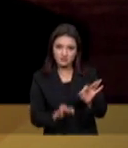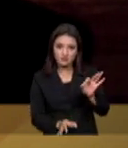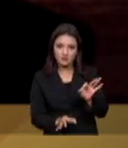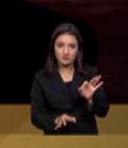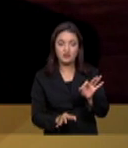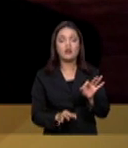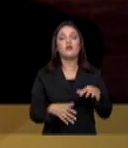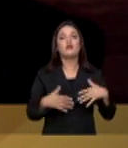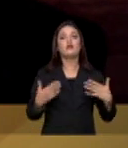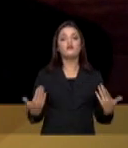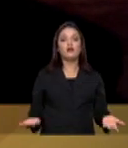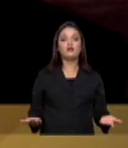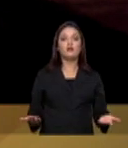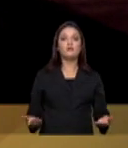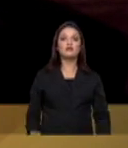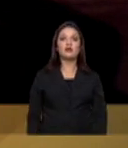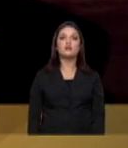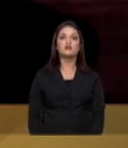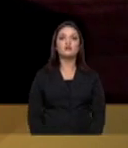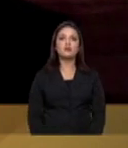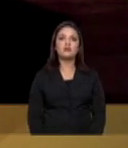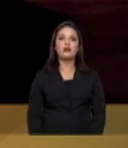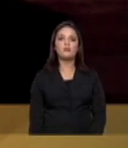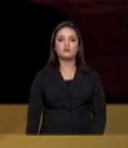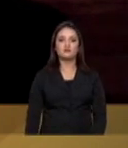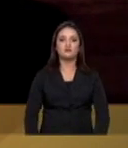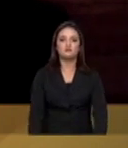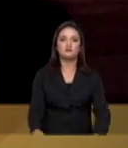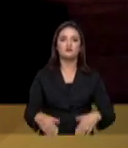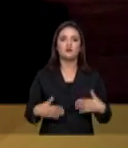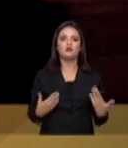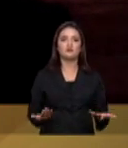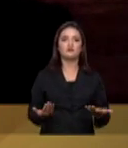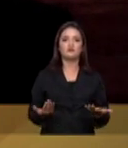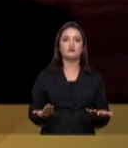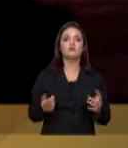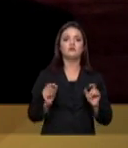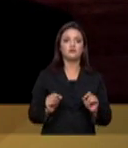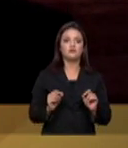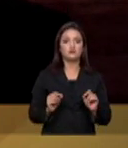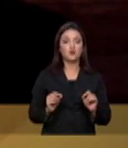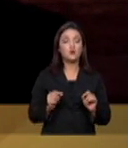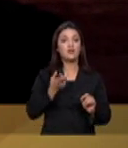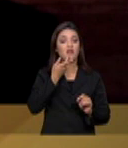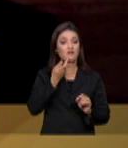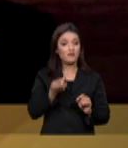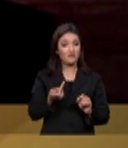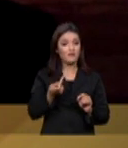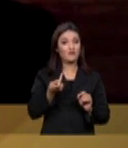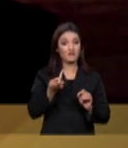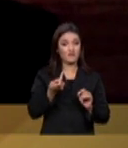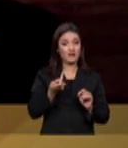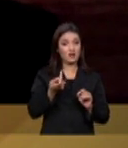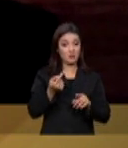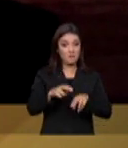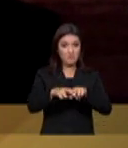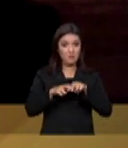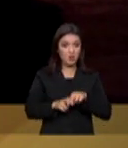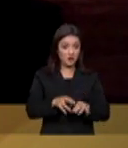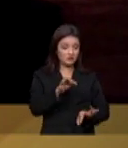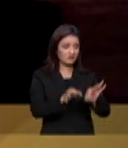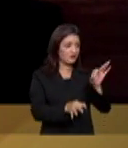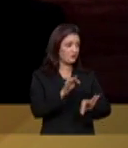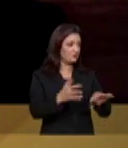conhecido Victor agora aqui o argumenta-se que diante daquele